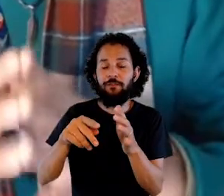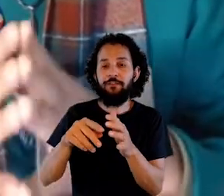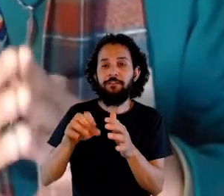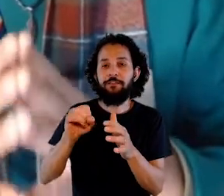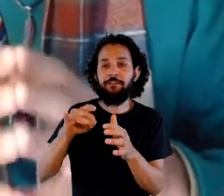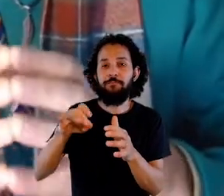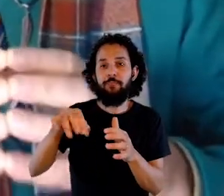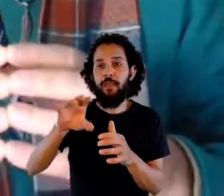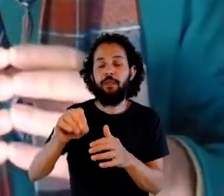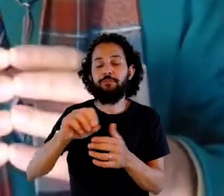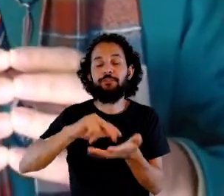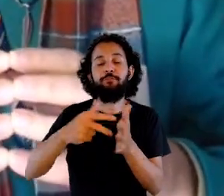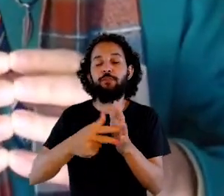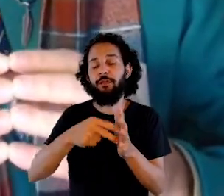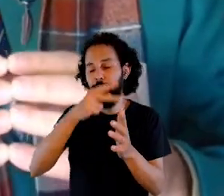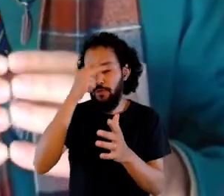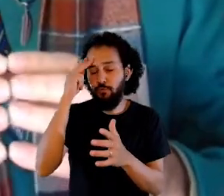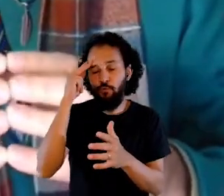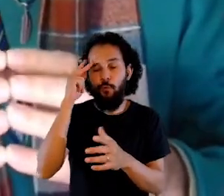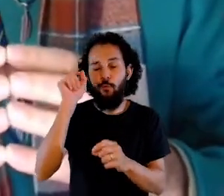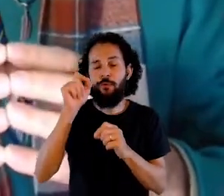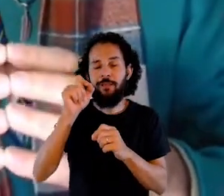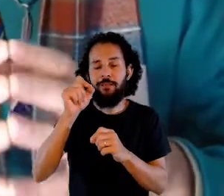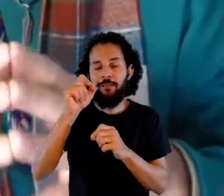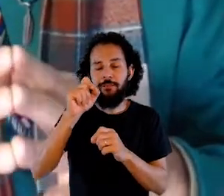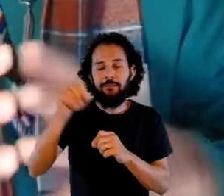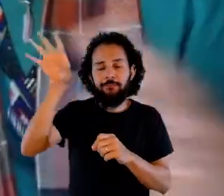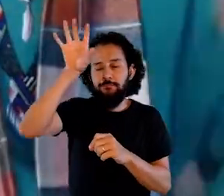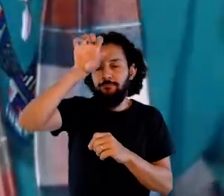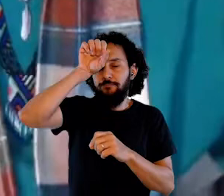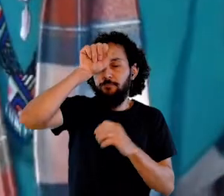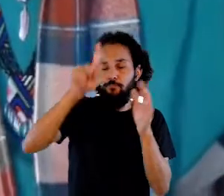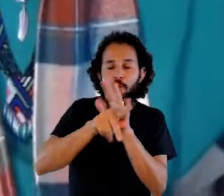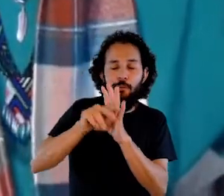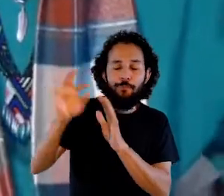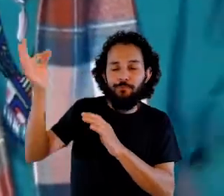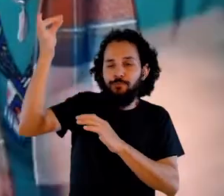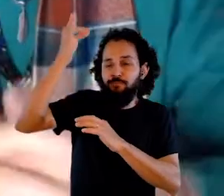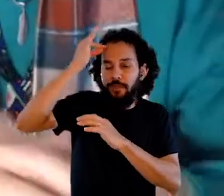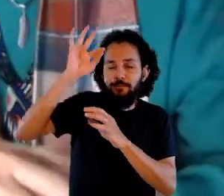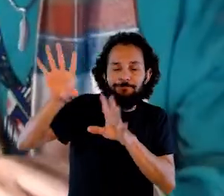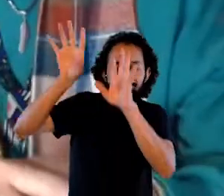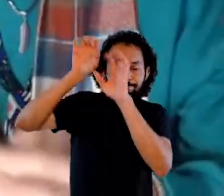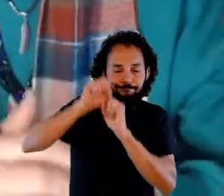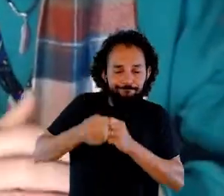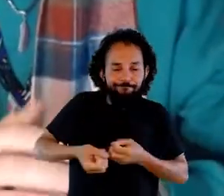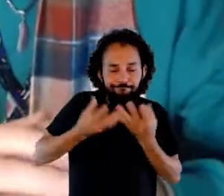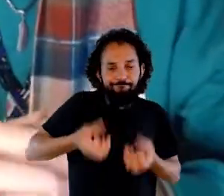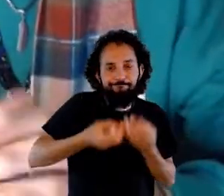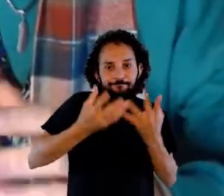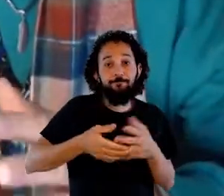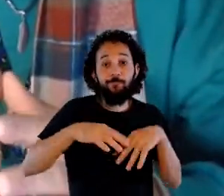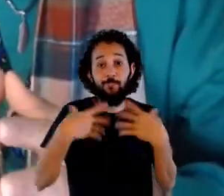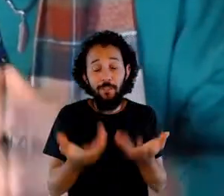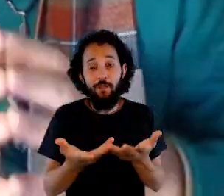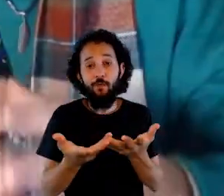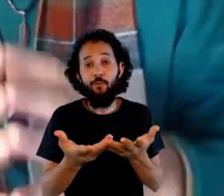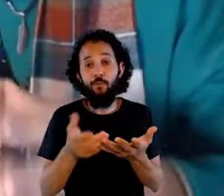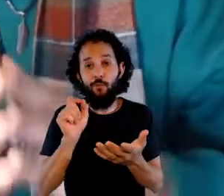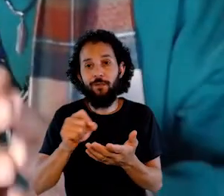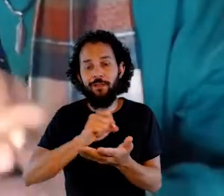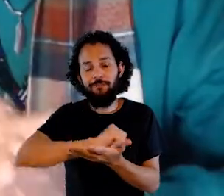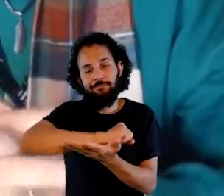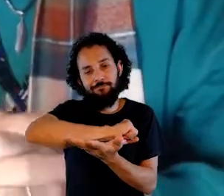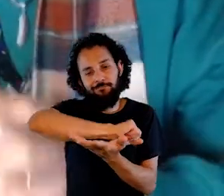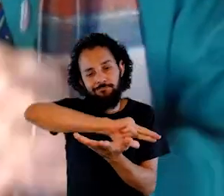é inspirado pelos espíritos. Então, dentro dessa definição aí, abre-se um leque de possibilidades, né? Aquele